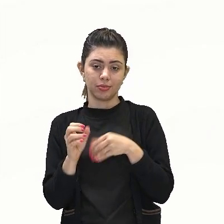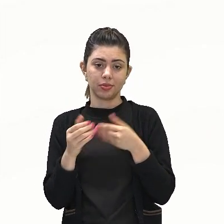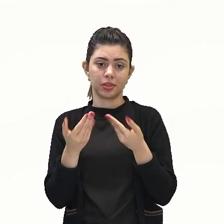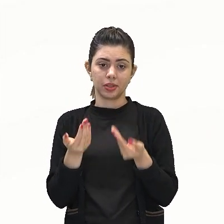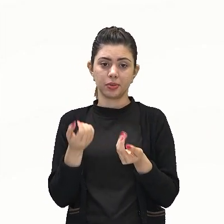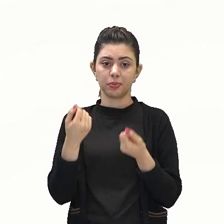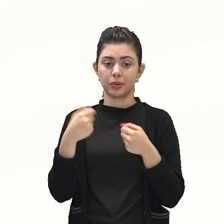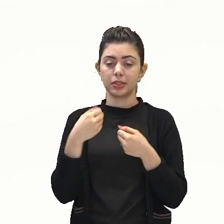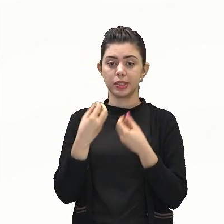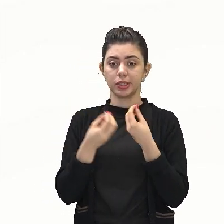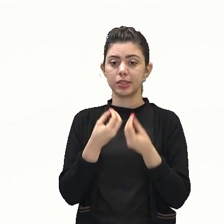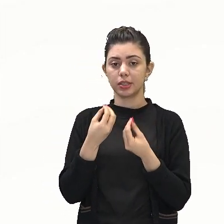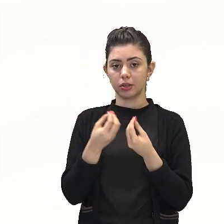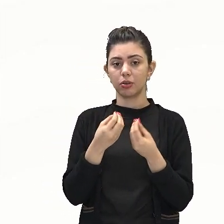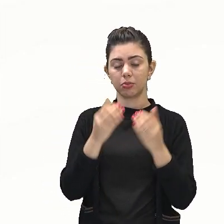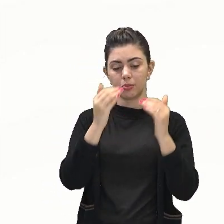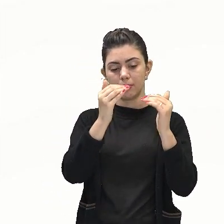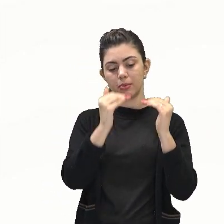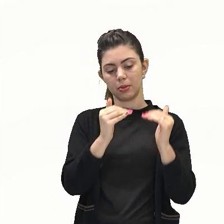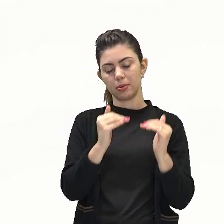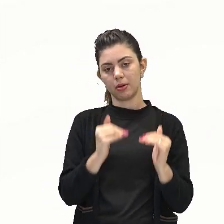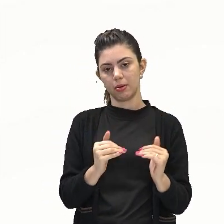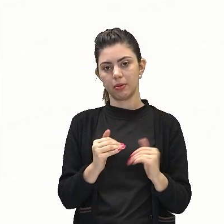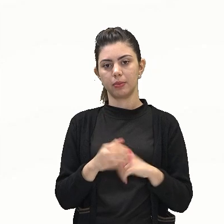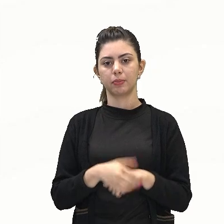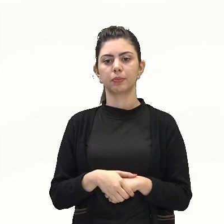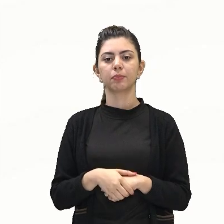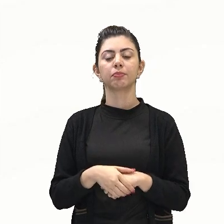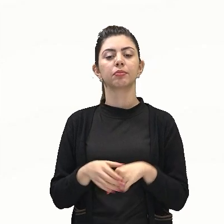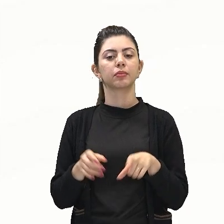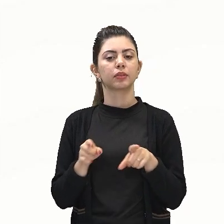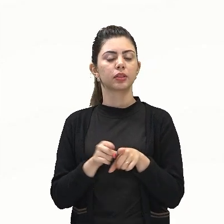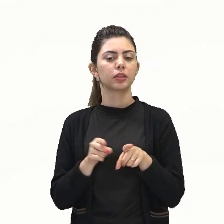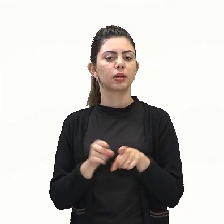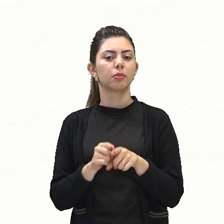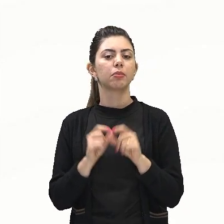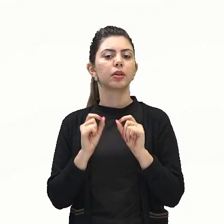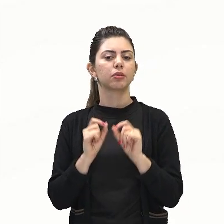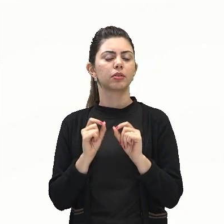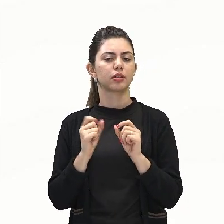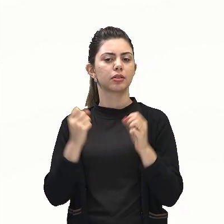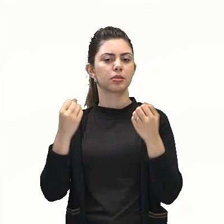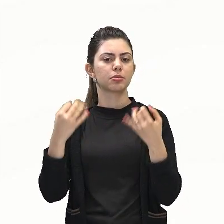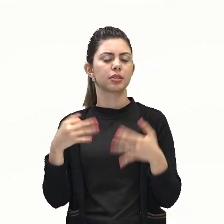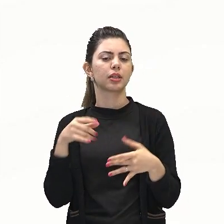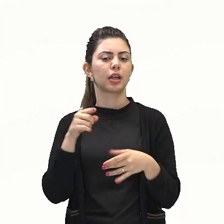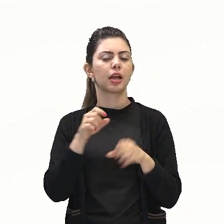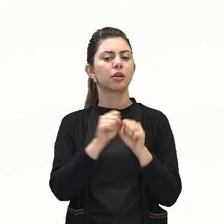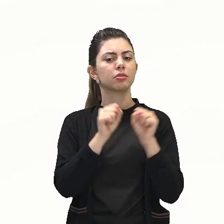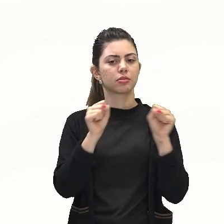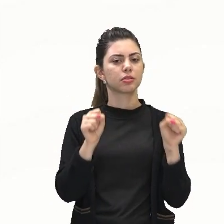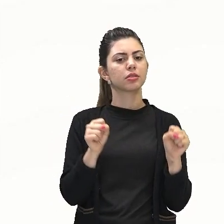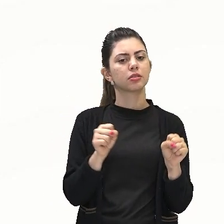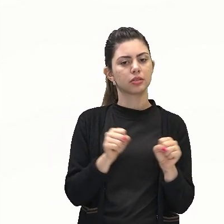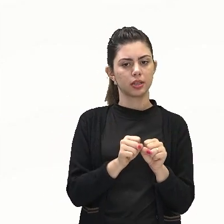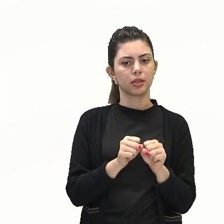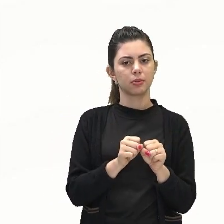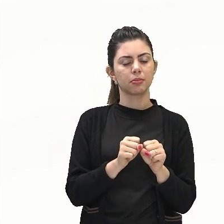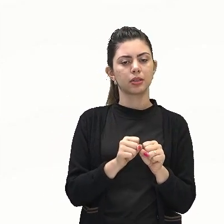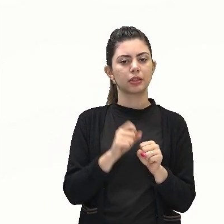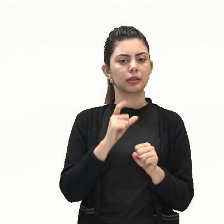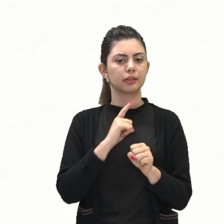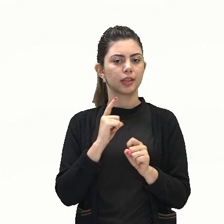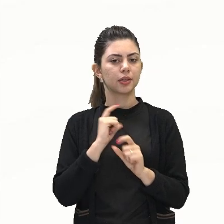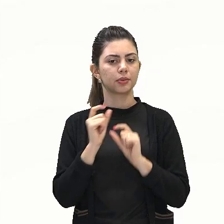estar abaixo de todas as outras. Podemos também dizer que um sistema está escalonado quando os elementos